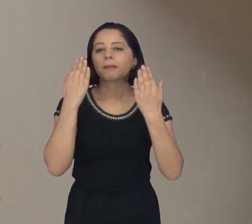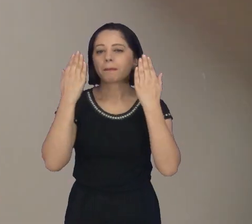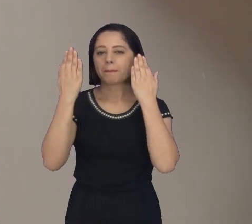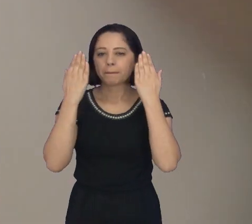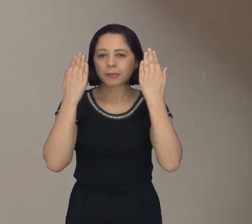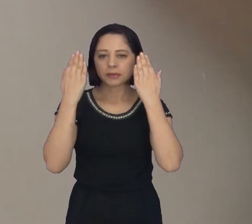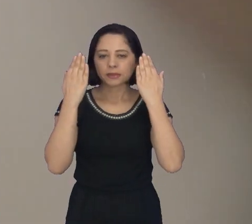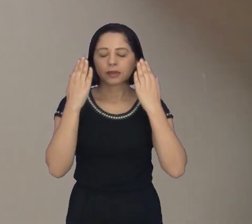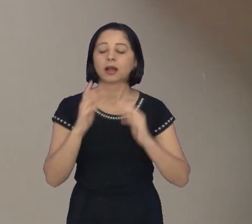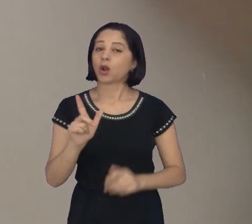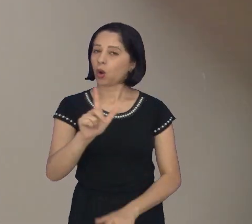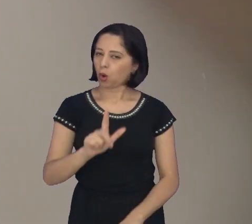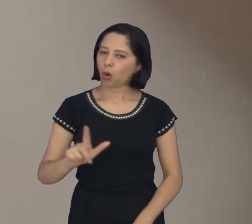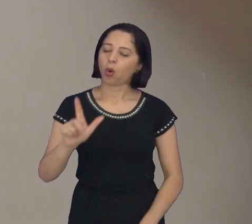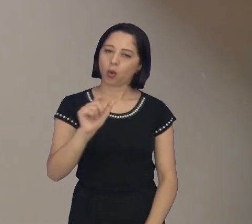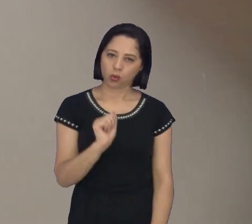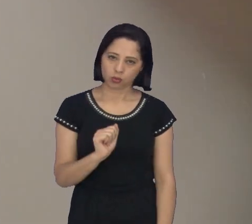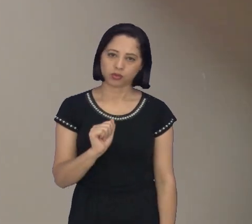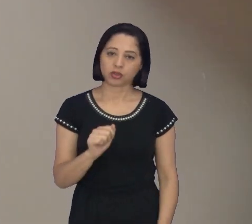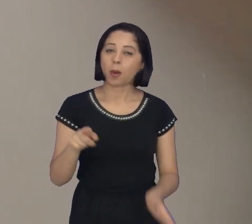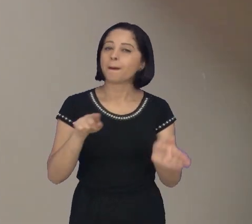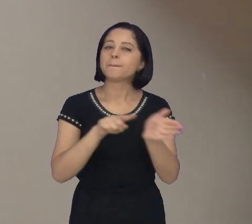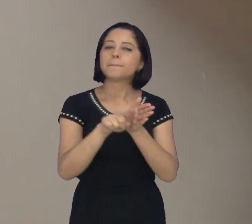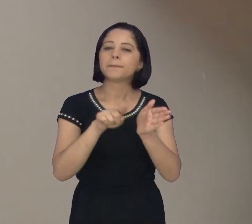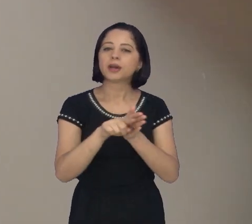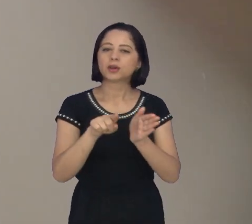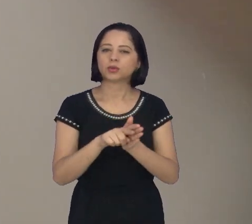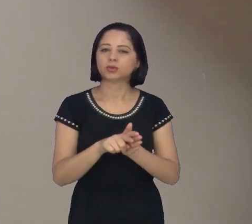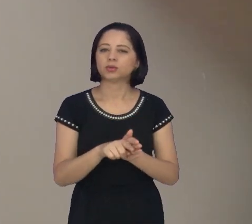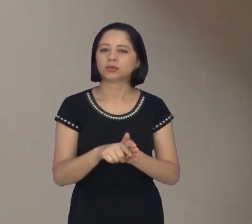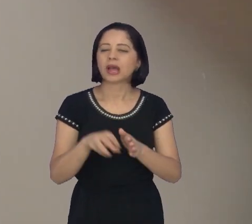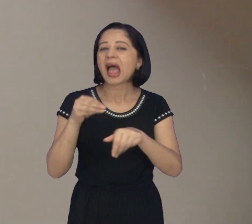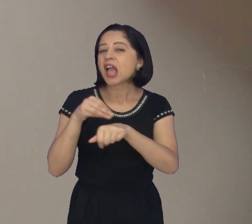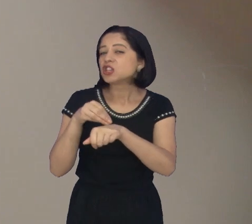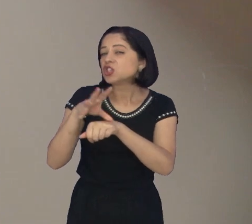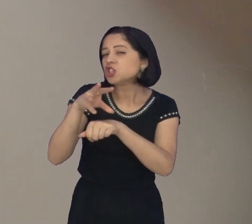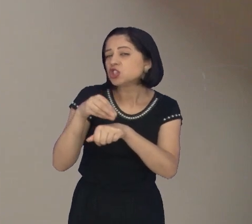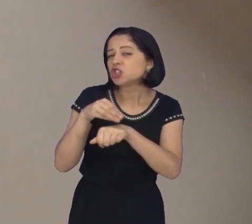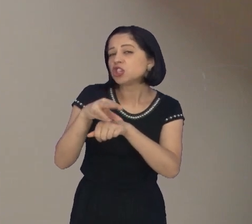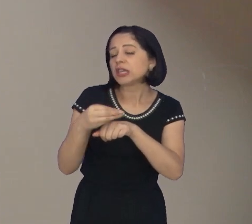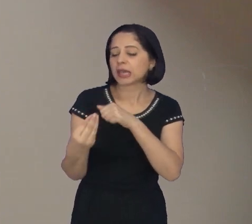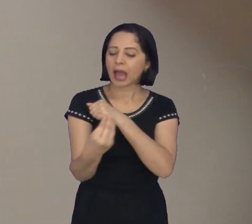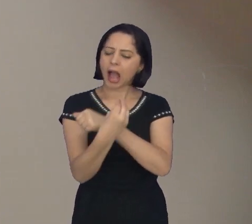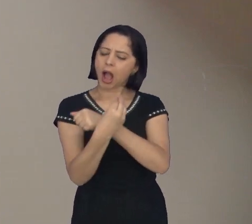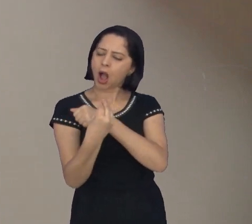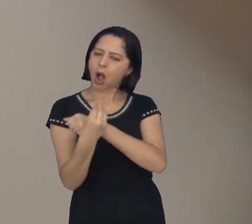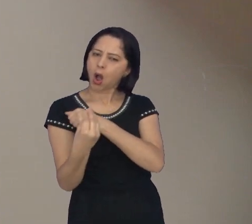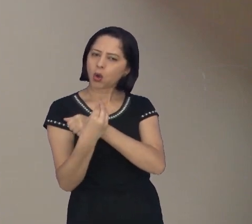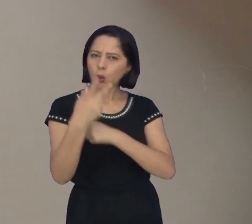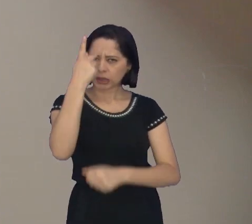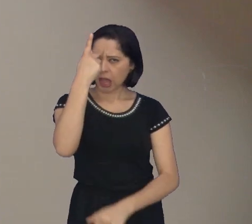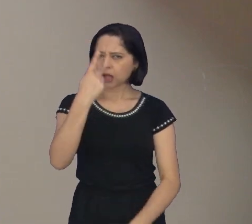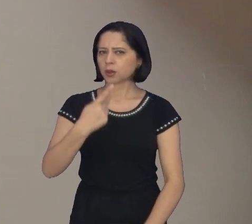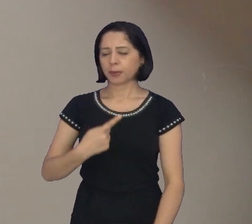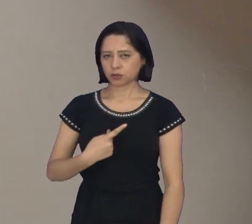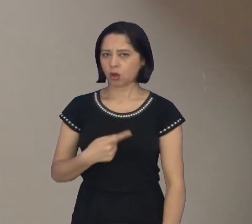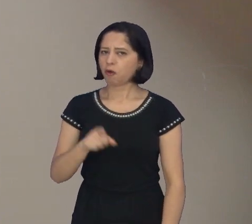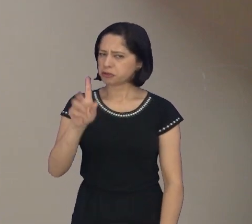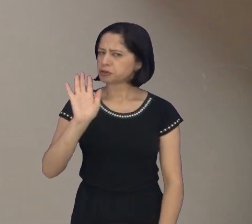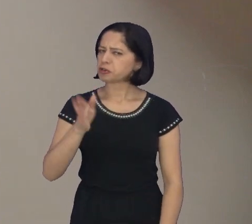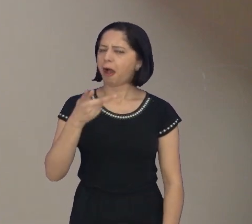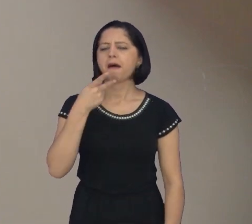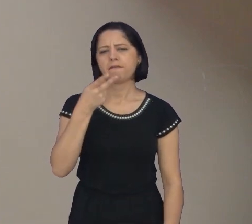claro que eu não posso deixar de perguntar para você, né? Algumas dicas de autocuidado, você falou dessa importância do autocuidado